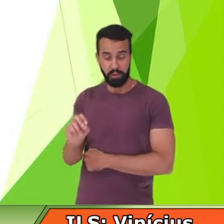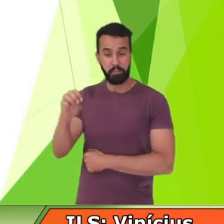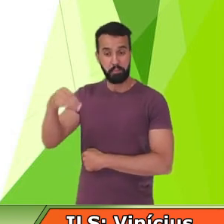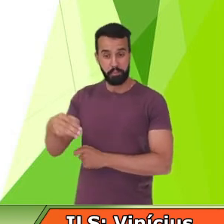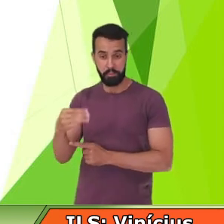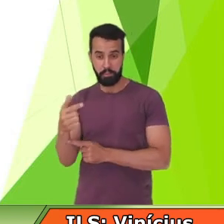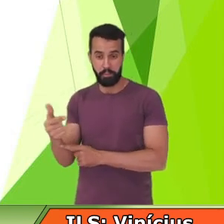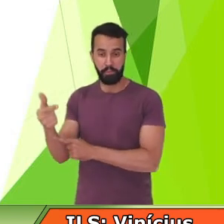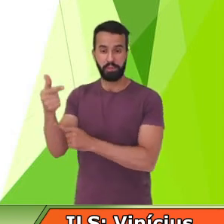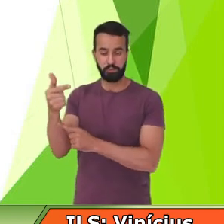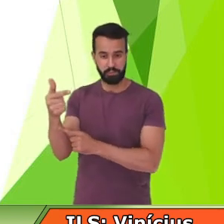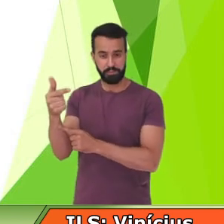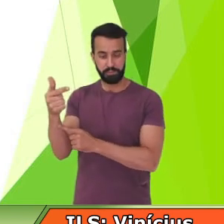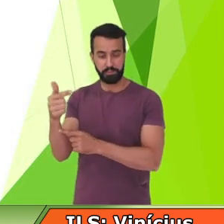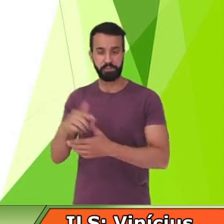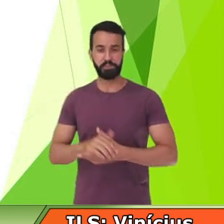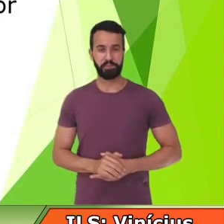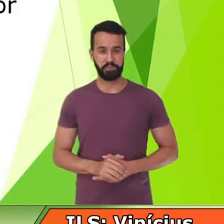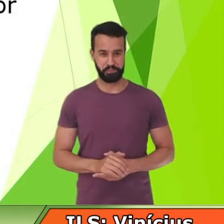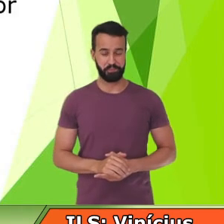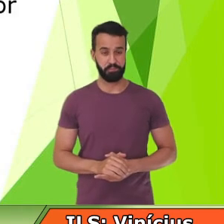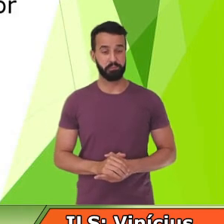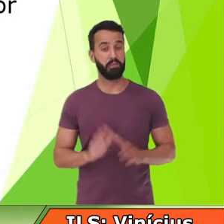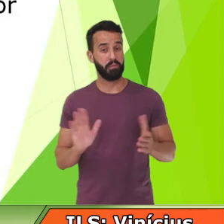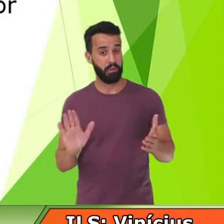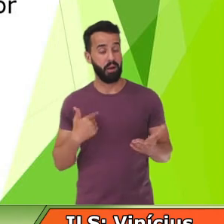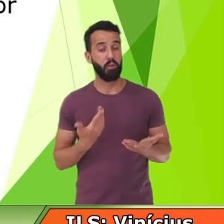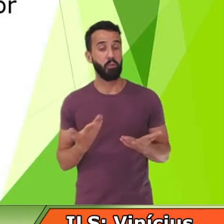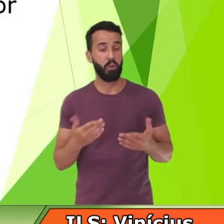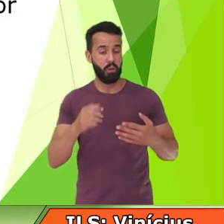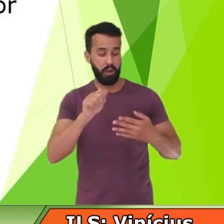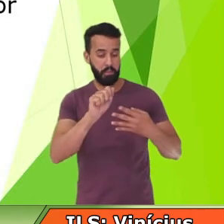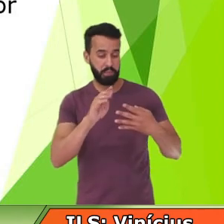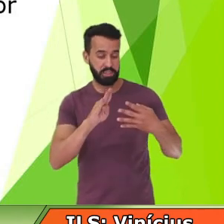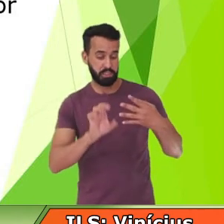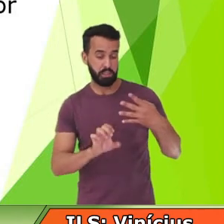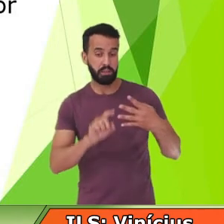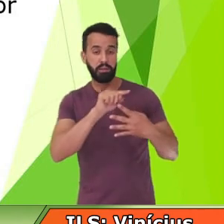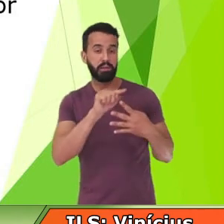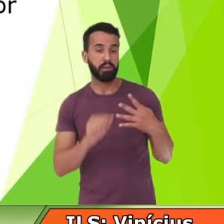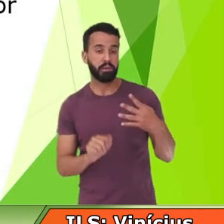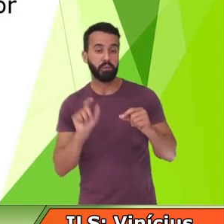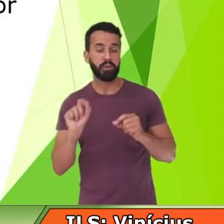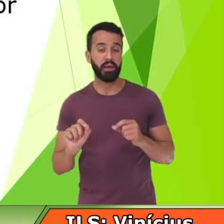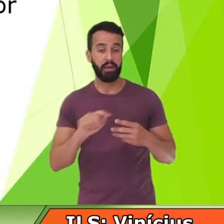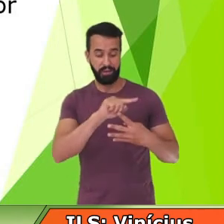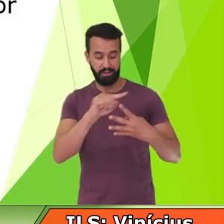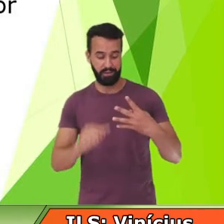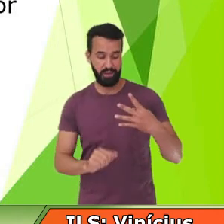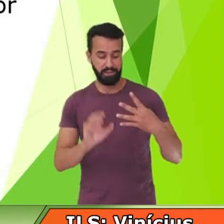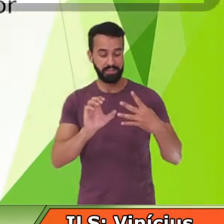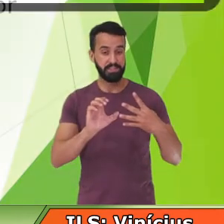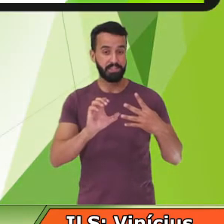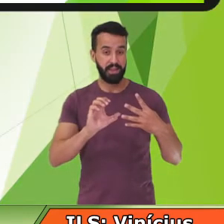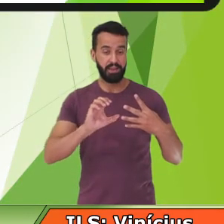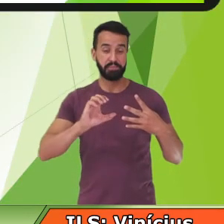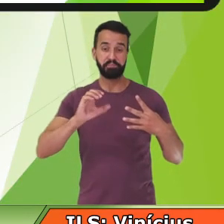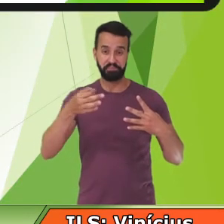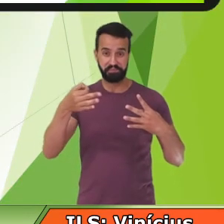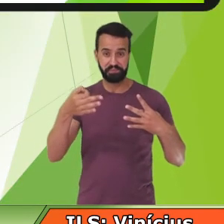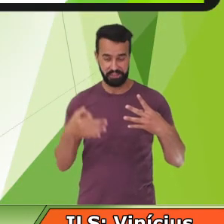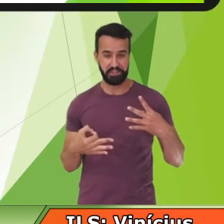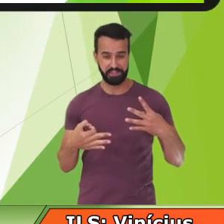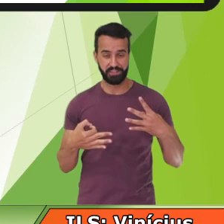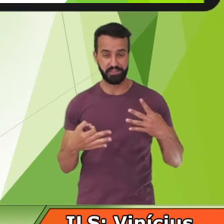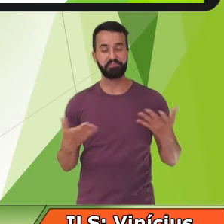2.750 metros quadrados. Nossa alternativa, então, é a alternativa C.